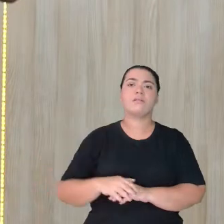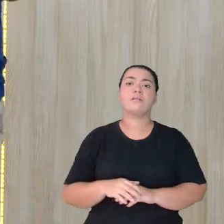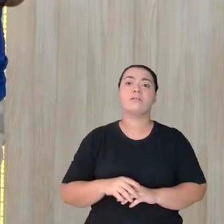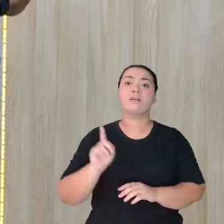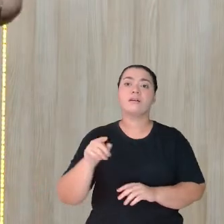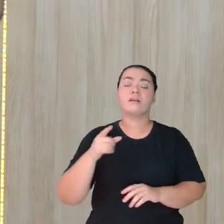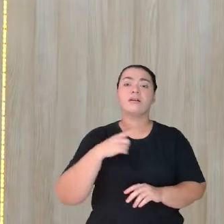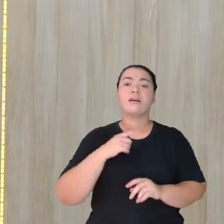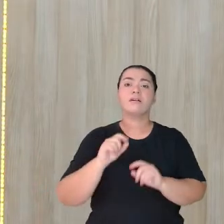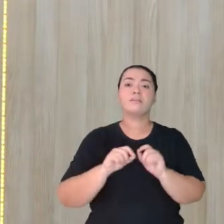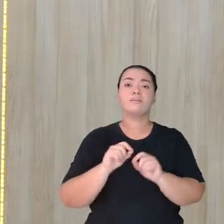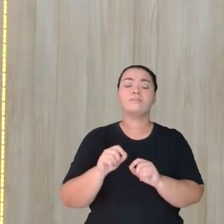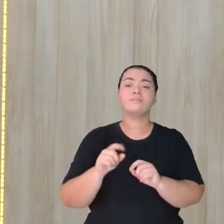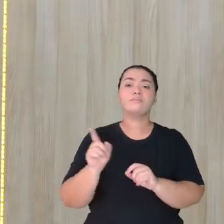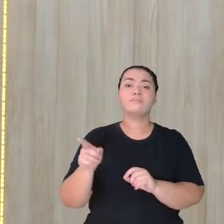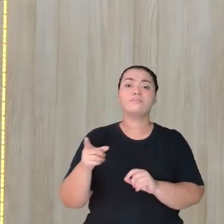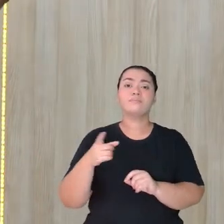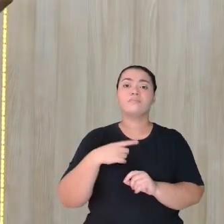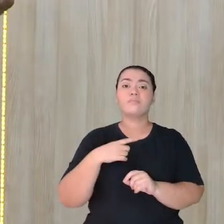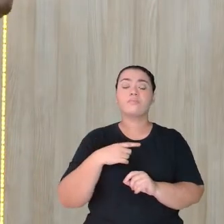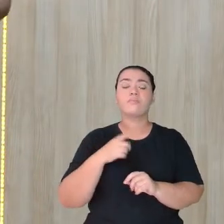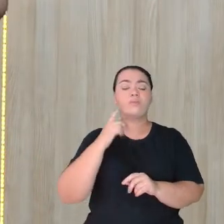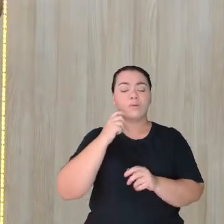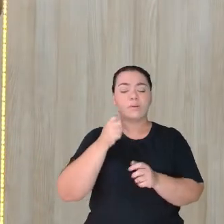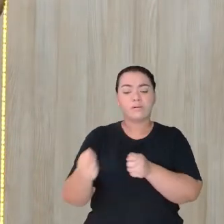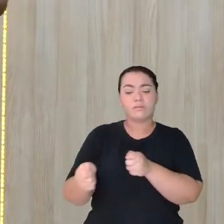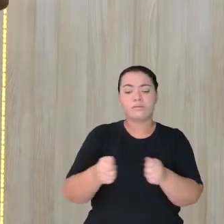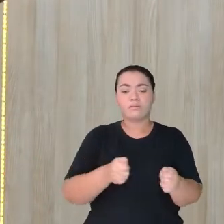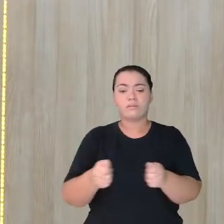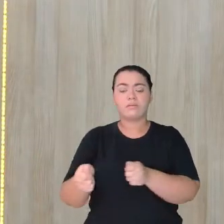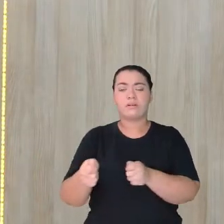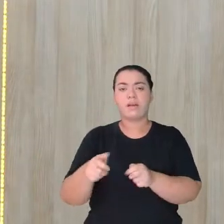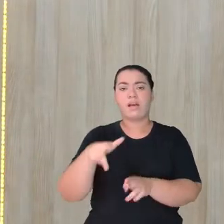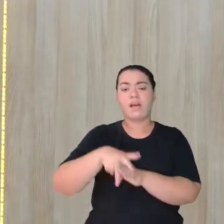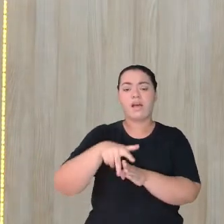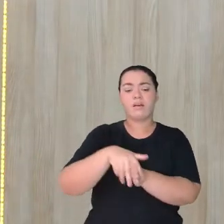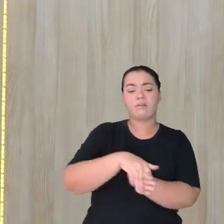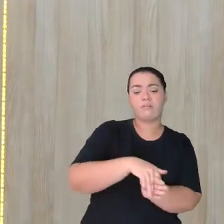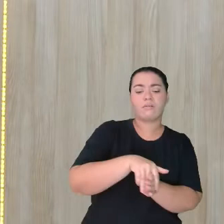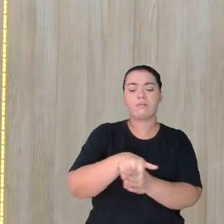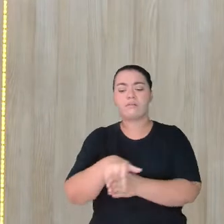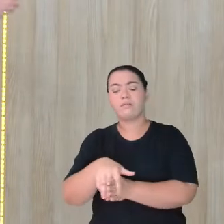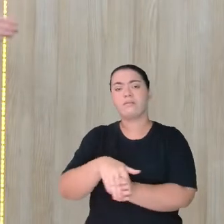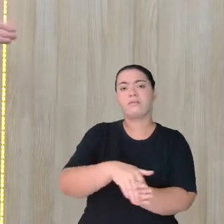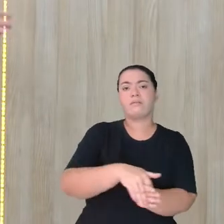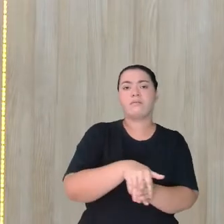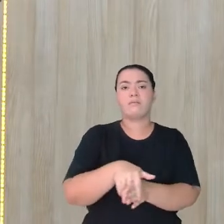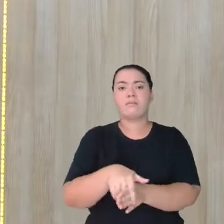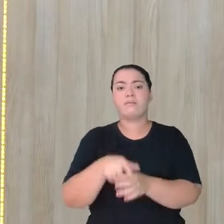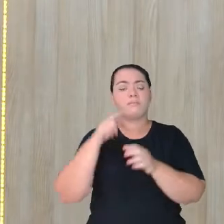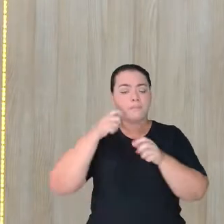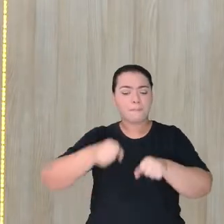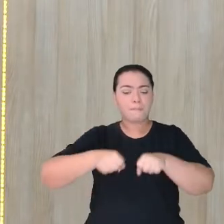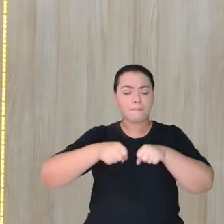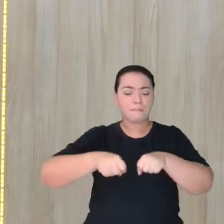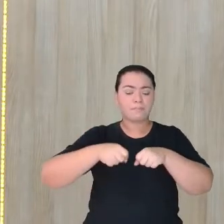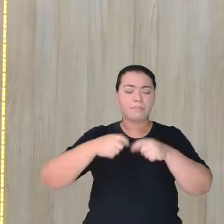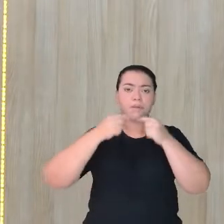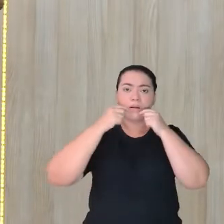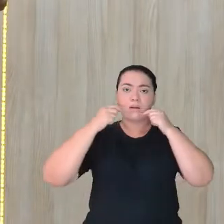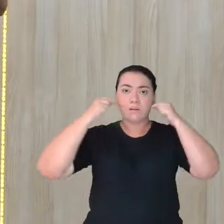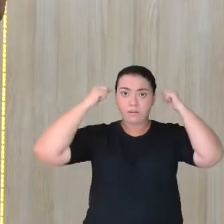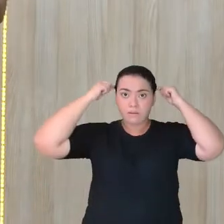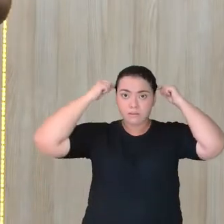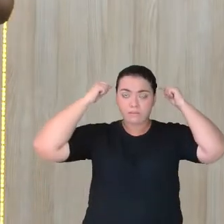que é utilizado, né, para guiar, certo, o cavalo para uma direção ou para outra pelo cavaleiro,